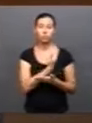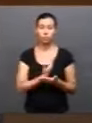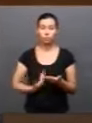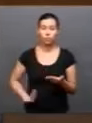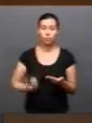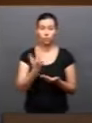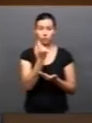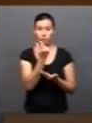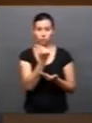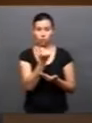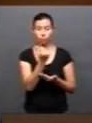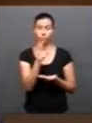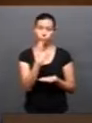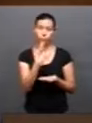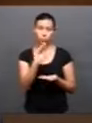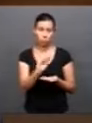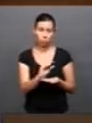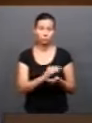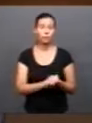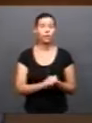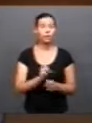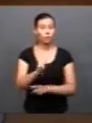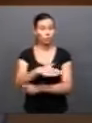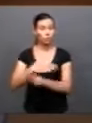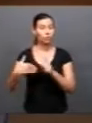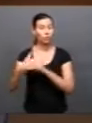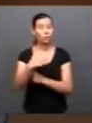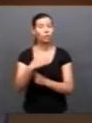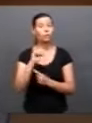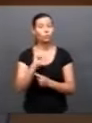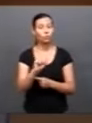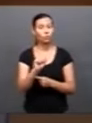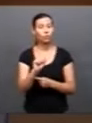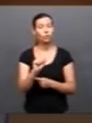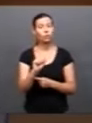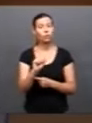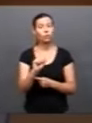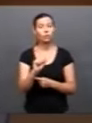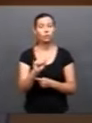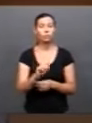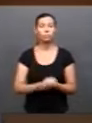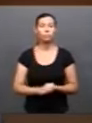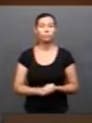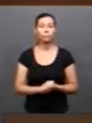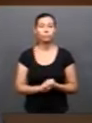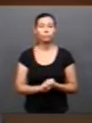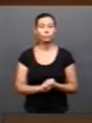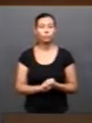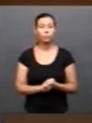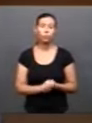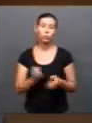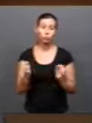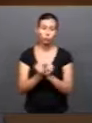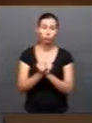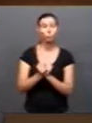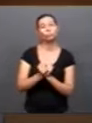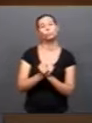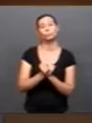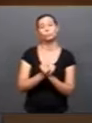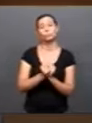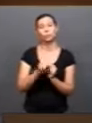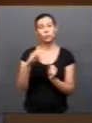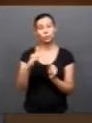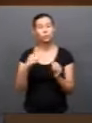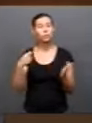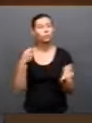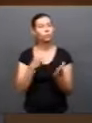uma forma da sociedade, sabe, de alguma maneira, reivindicar que a ciência